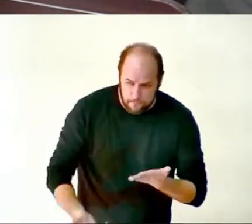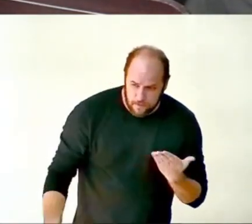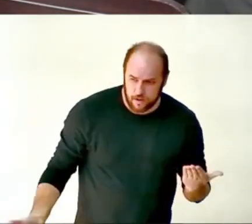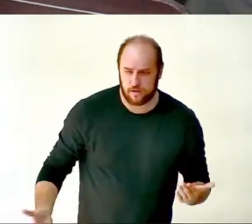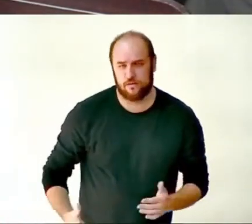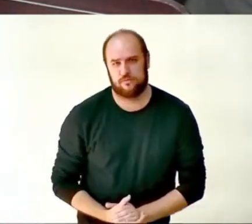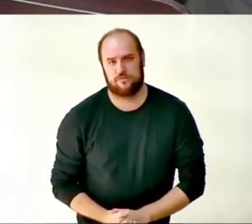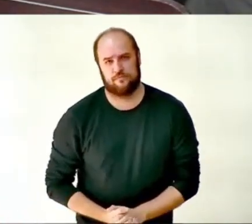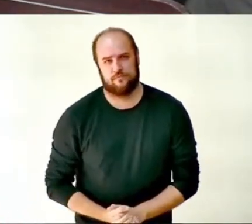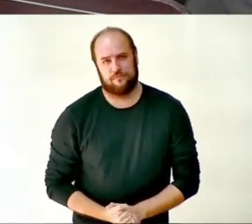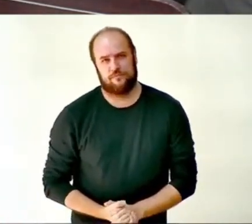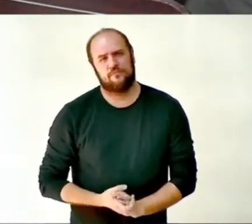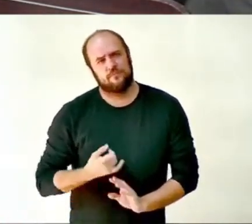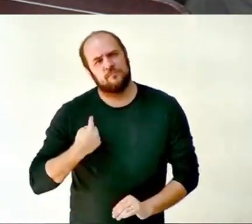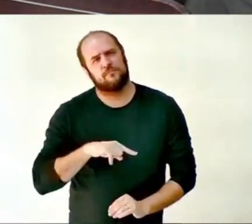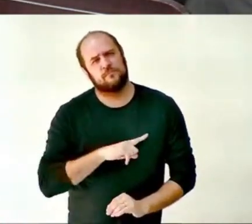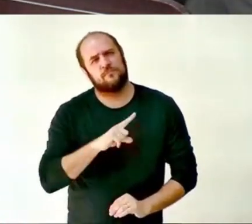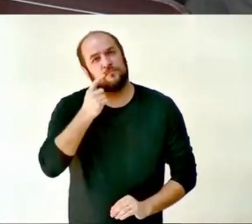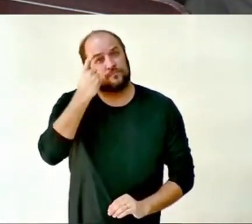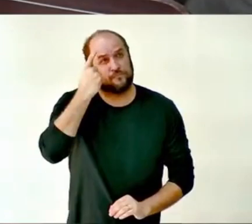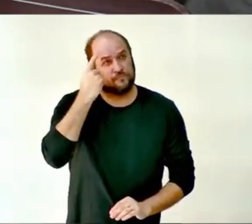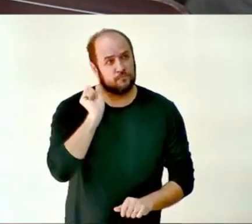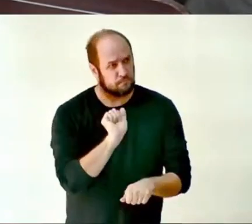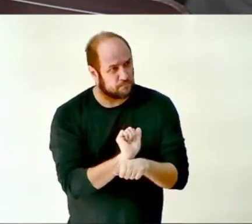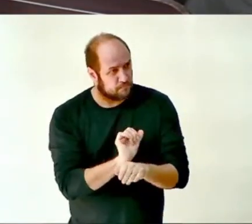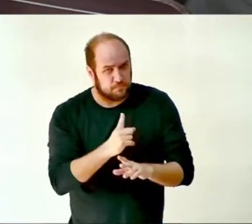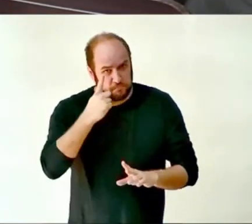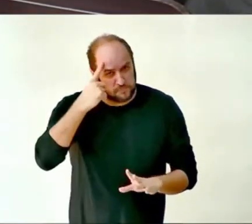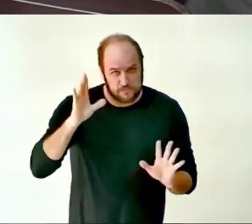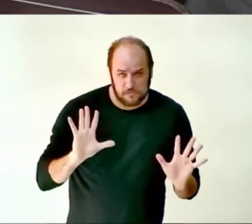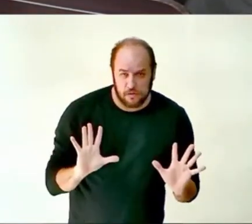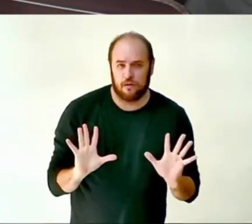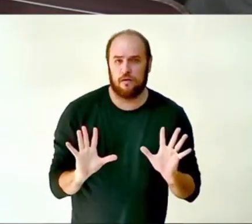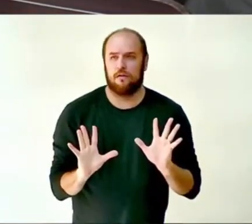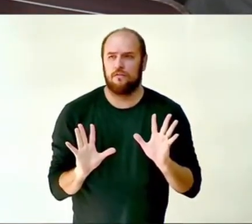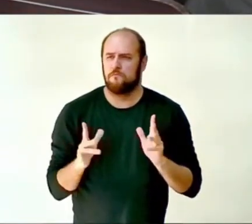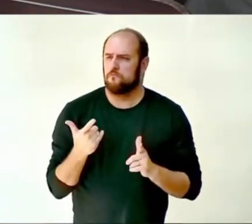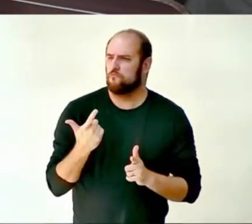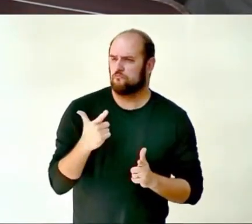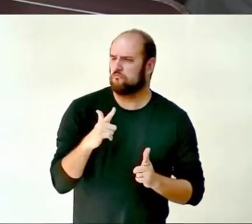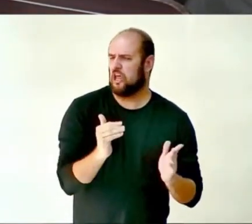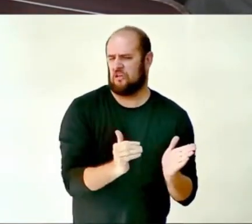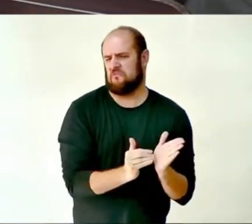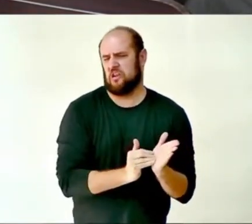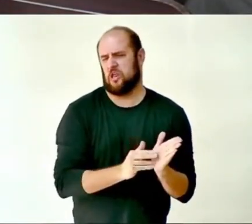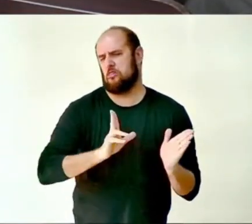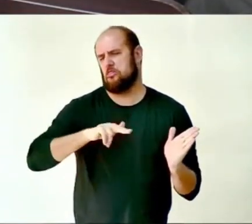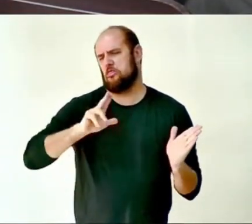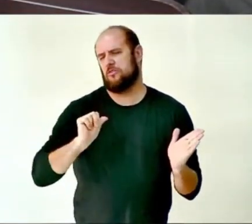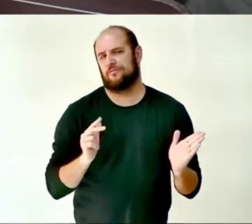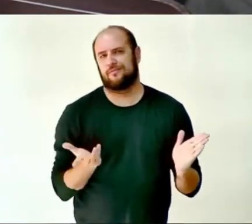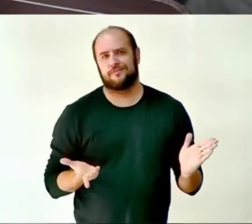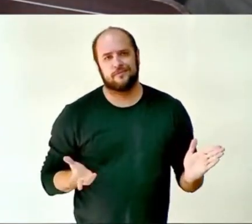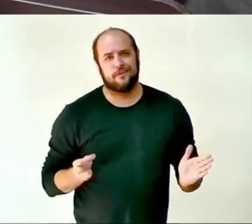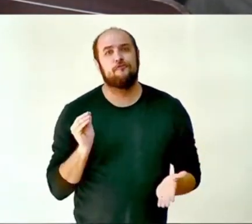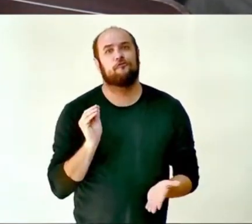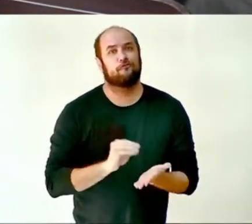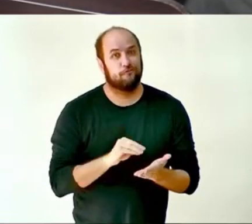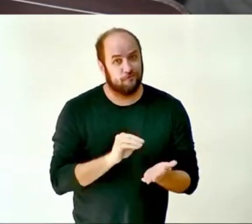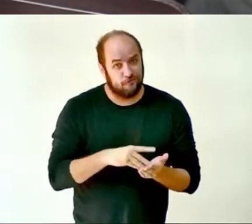quando nós imaginamos ou esperamos ou pensamos de alguma maneira, não existe fim, isso é uma